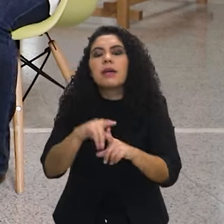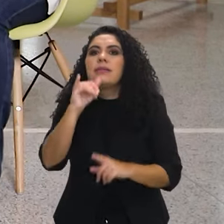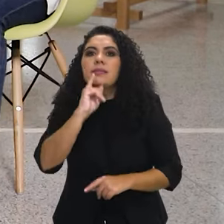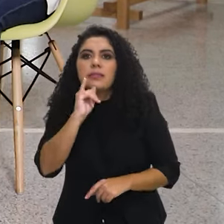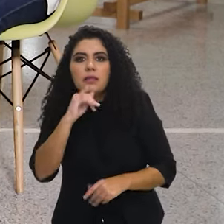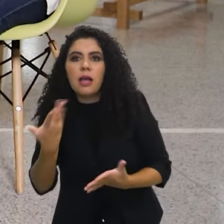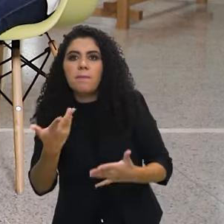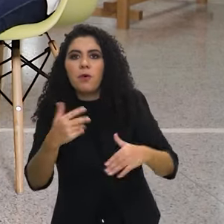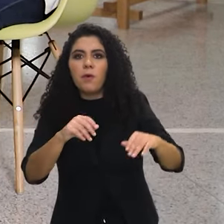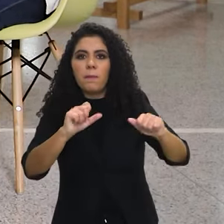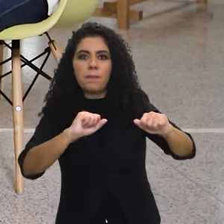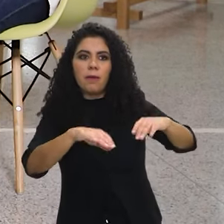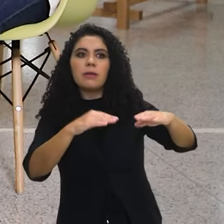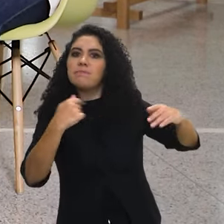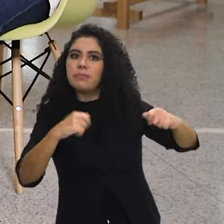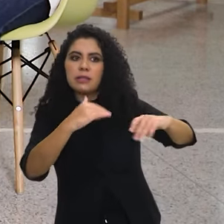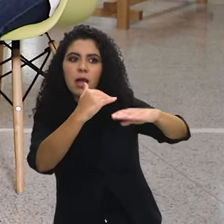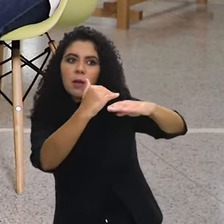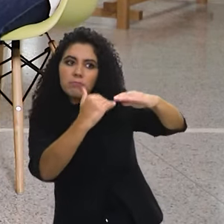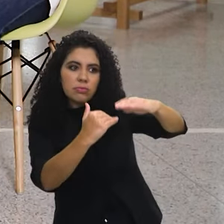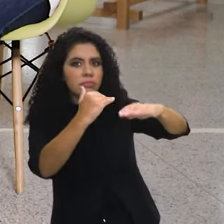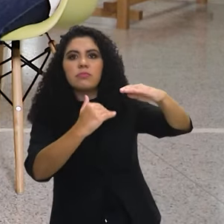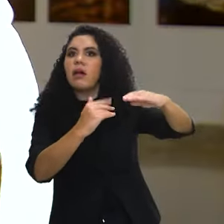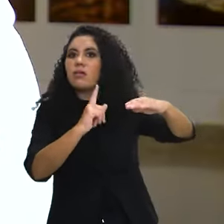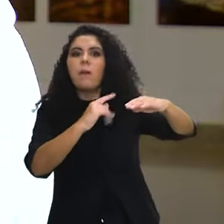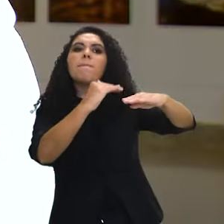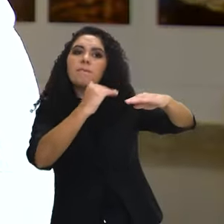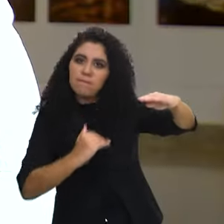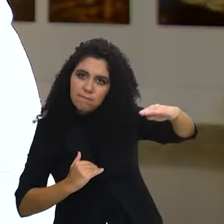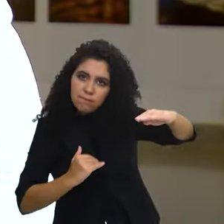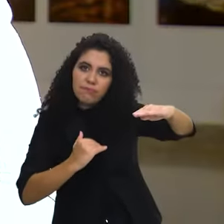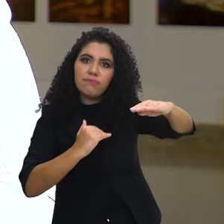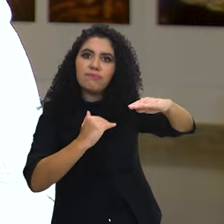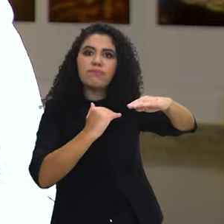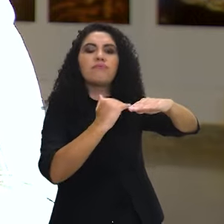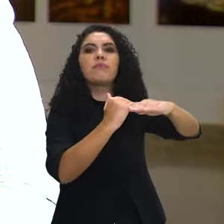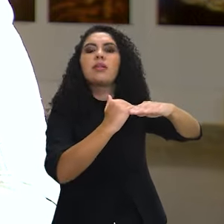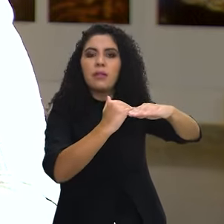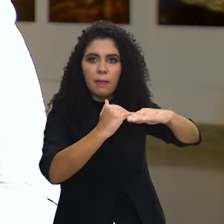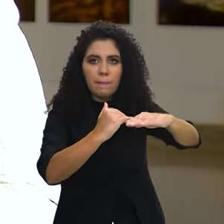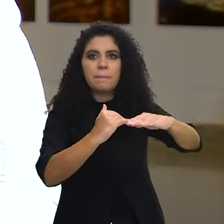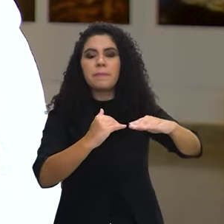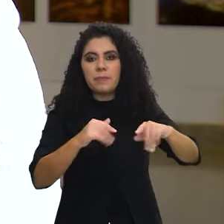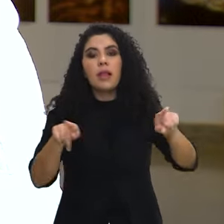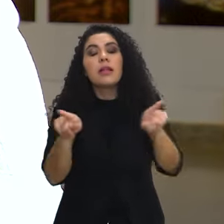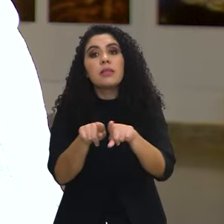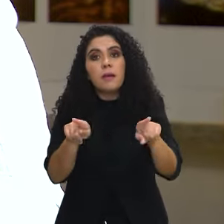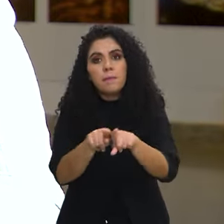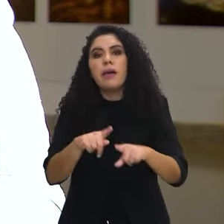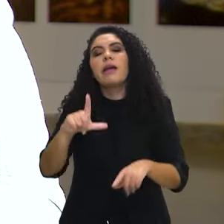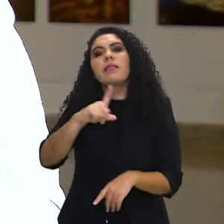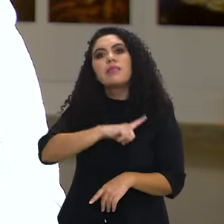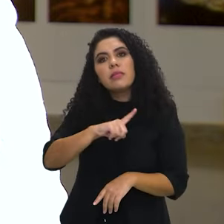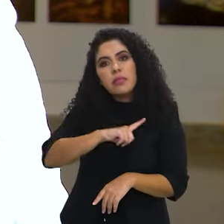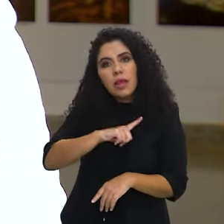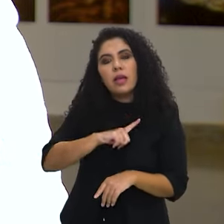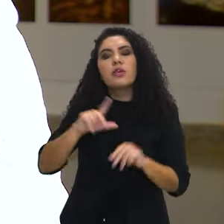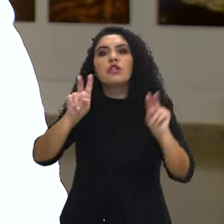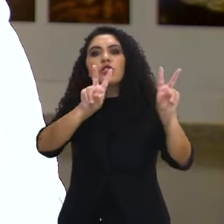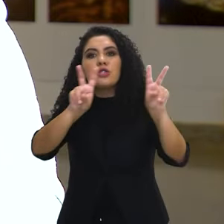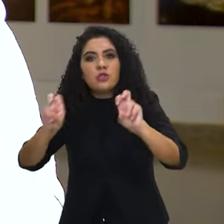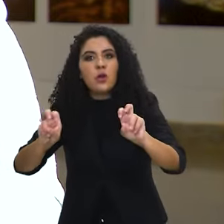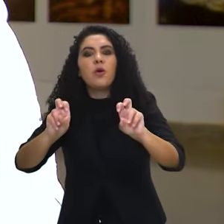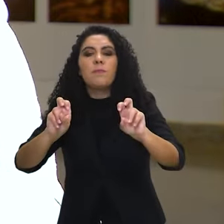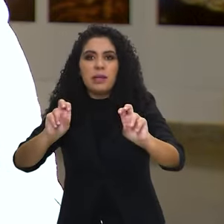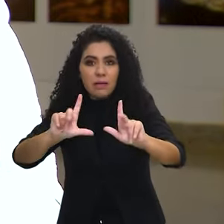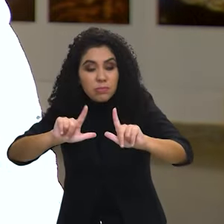eh equiparadas para todos então a igualdade autonomia das mulheres nós temos a discussão sobre o